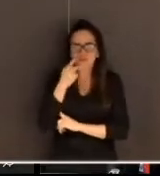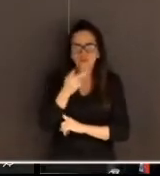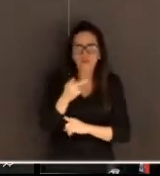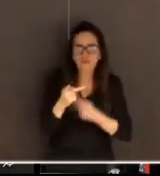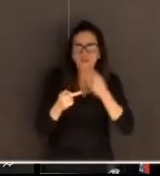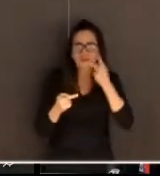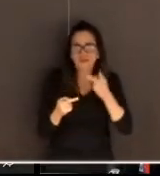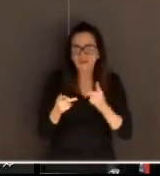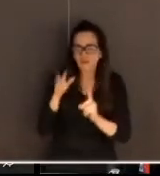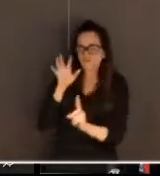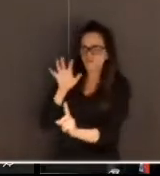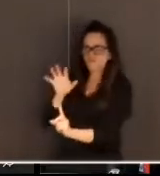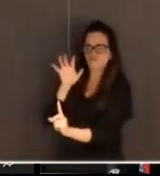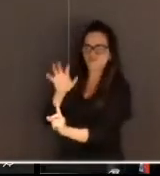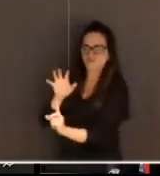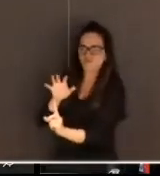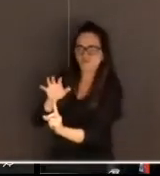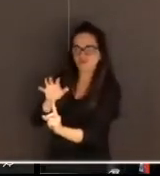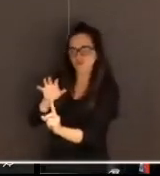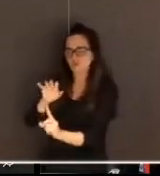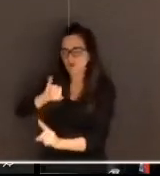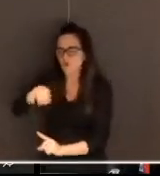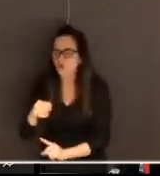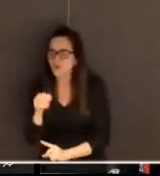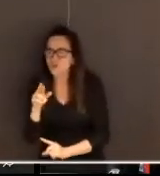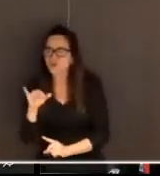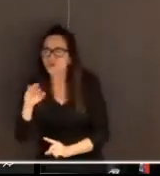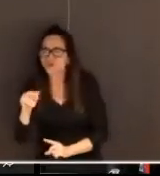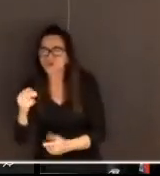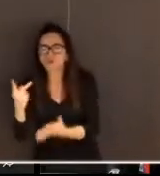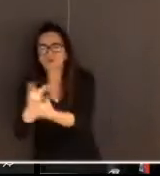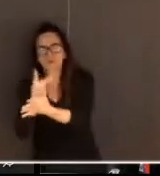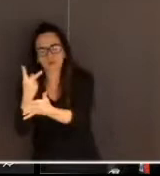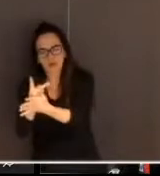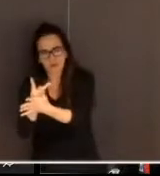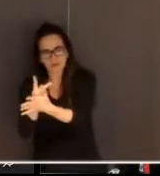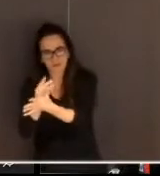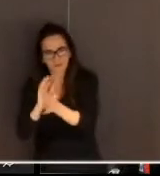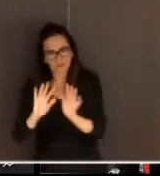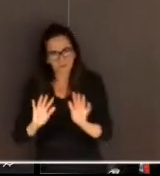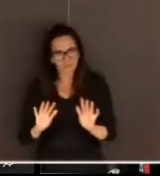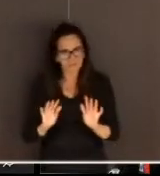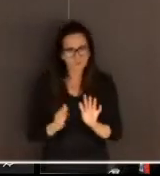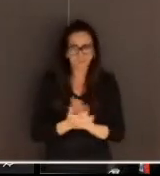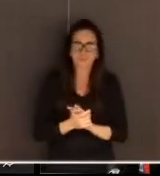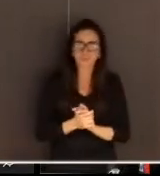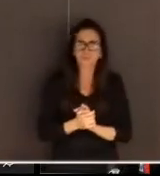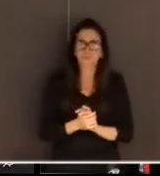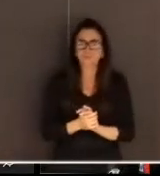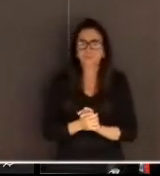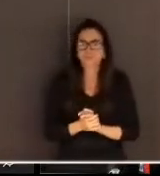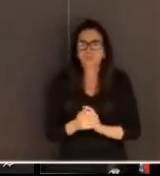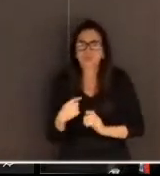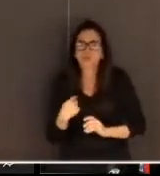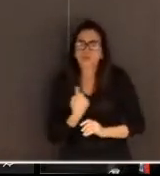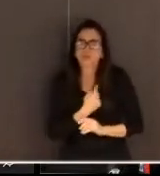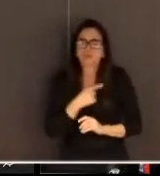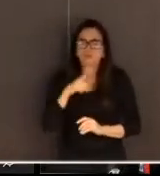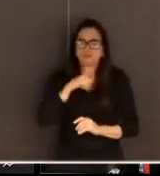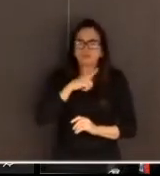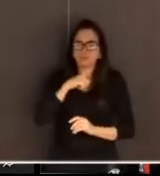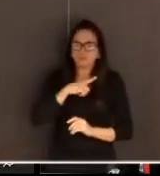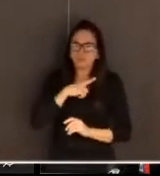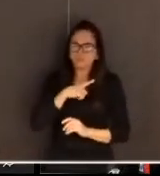jurado a uma decisão irracional. Então, meus colegas do Ministério Público, quando nós